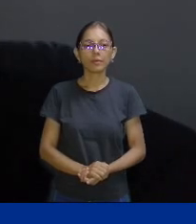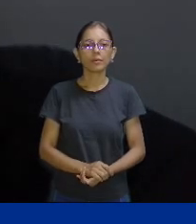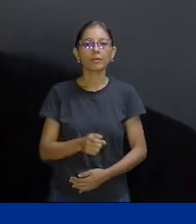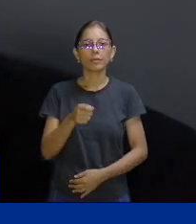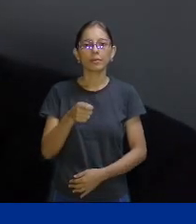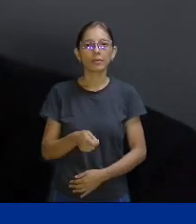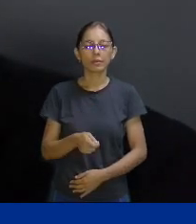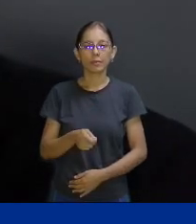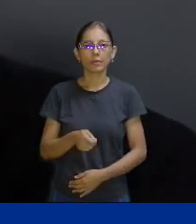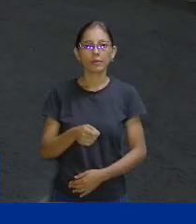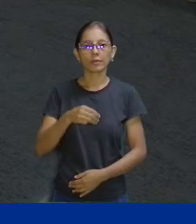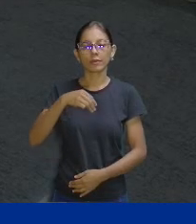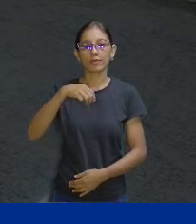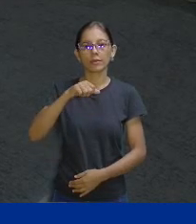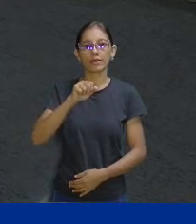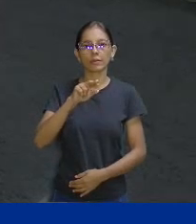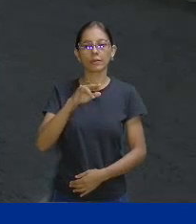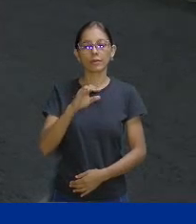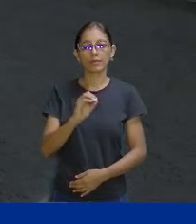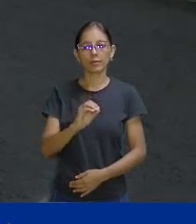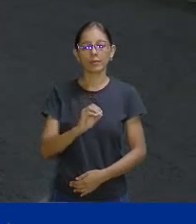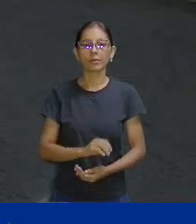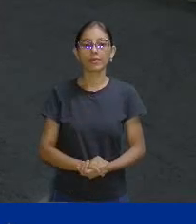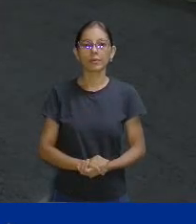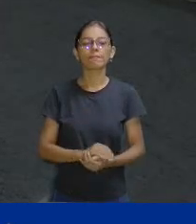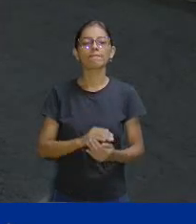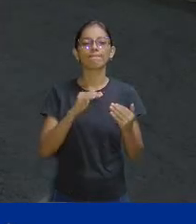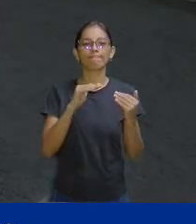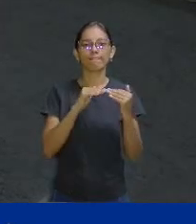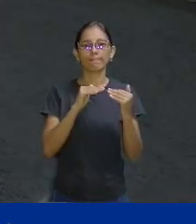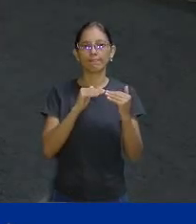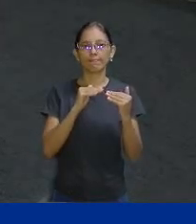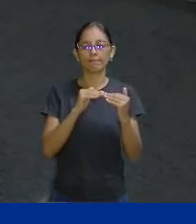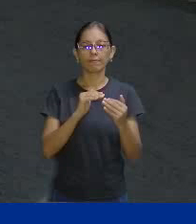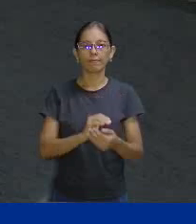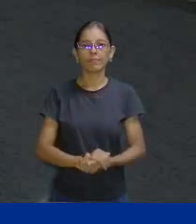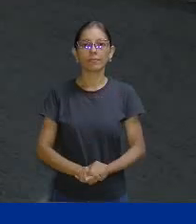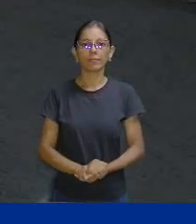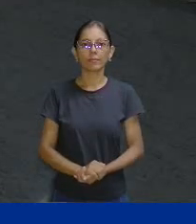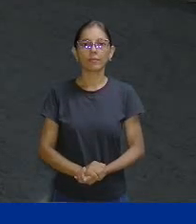Juiz Mário Mazurek. Presidente, eu também acompanho o eminente relator.